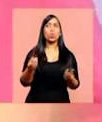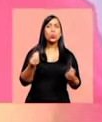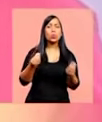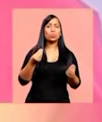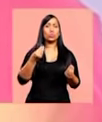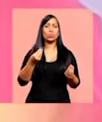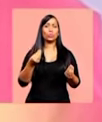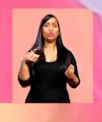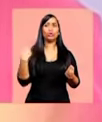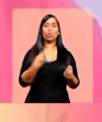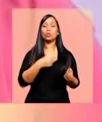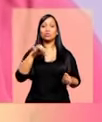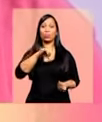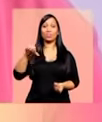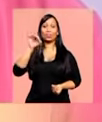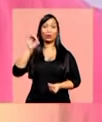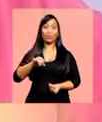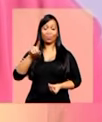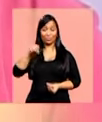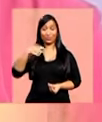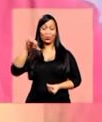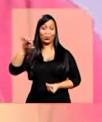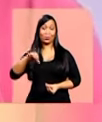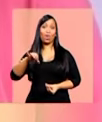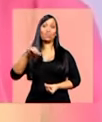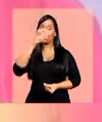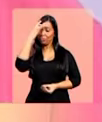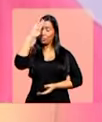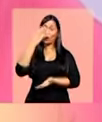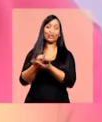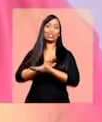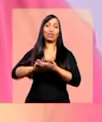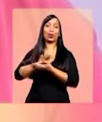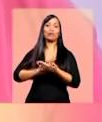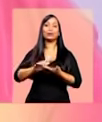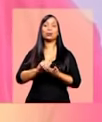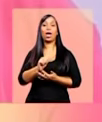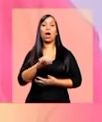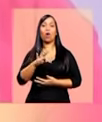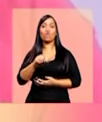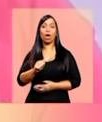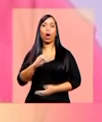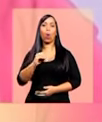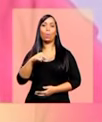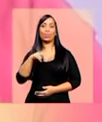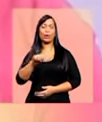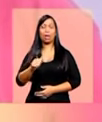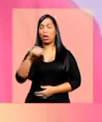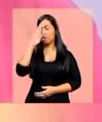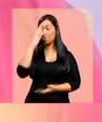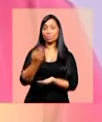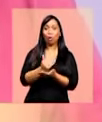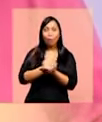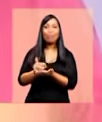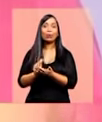numa proporcionalidade, nós somos 99,9% ateus. A gente não acredita em alfa, ômega, Afrodite,